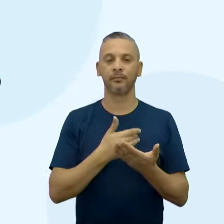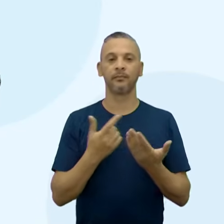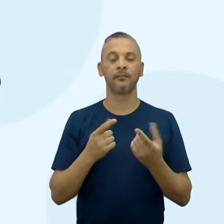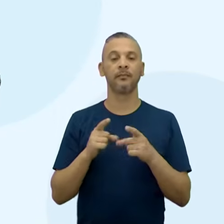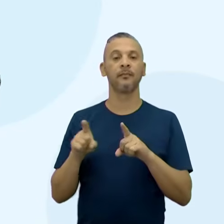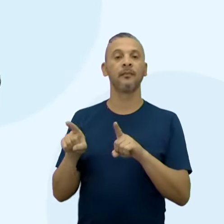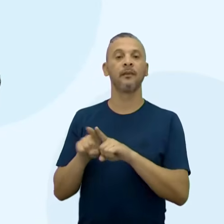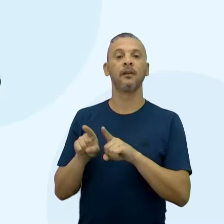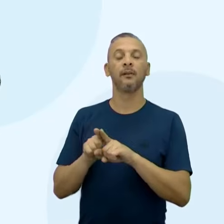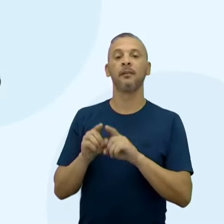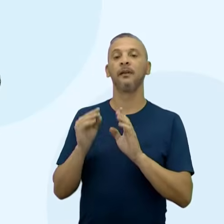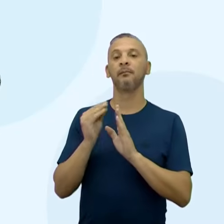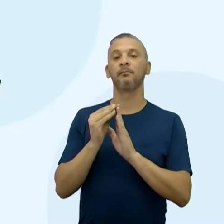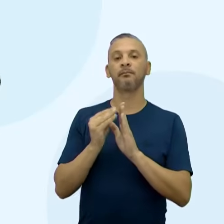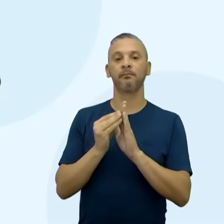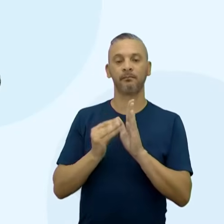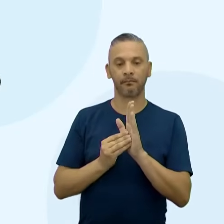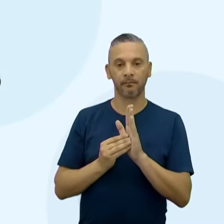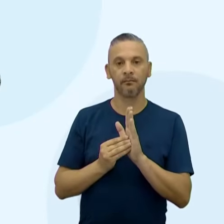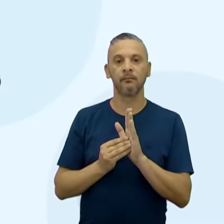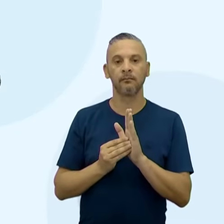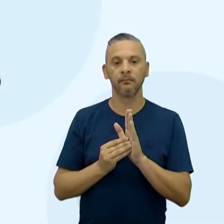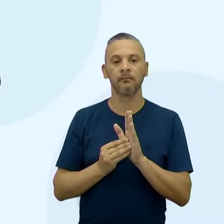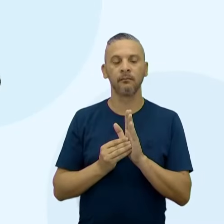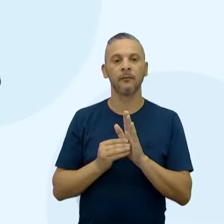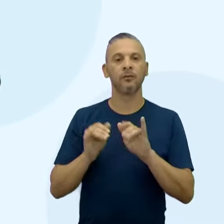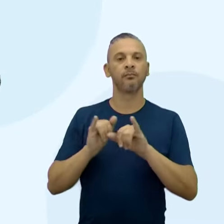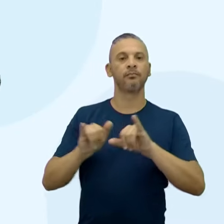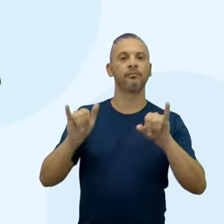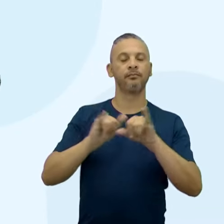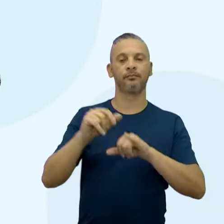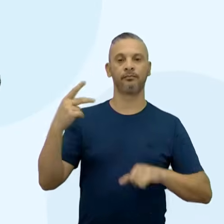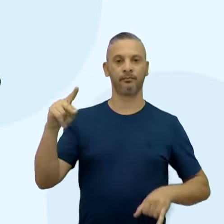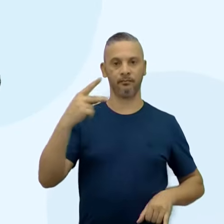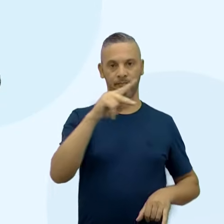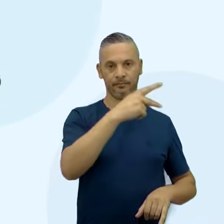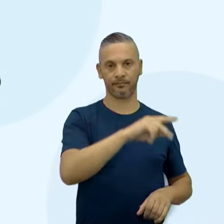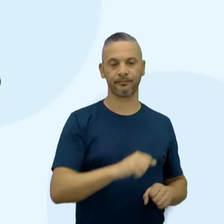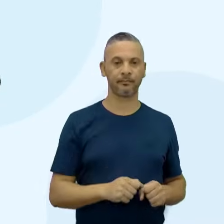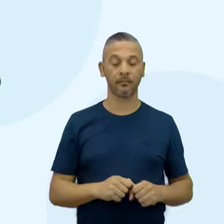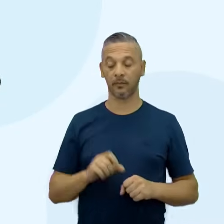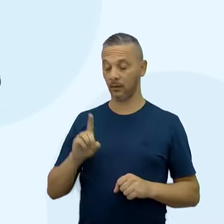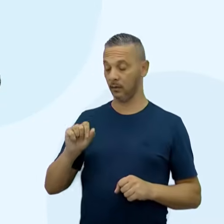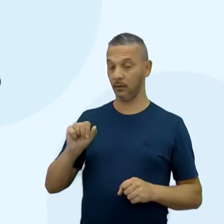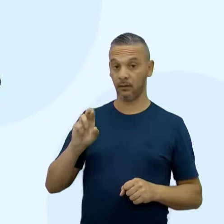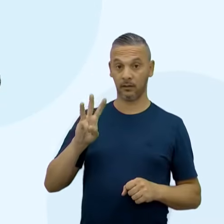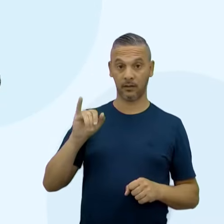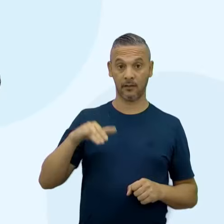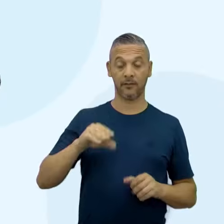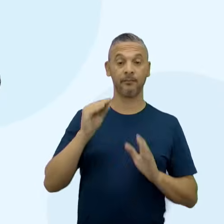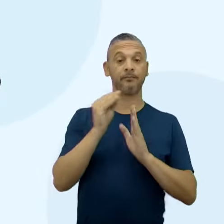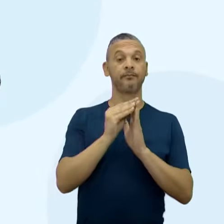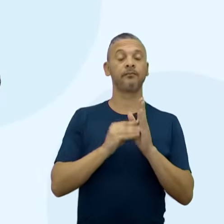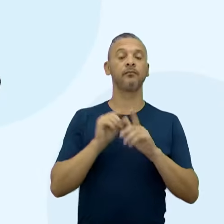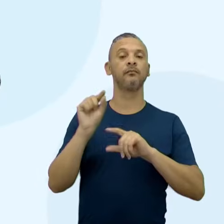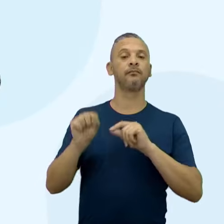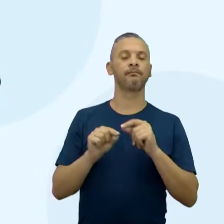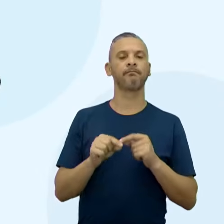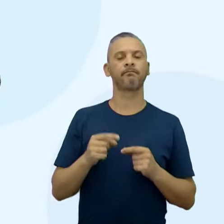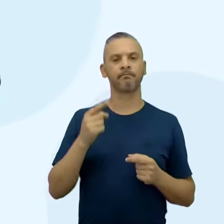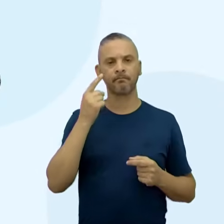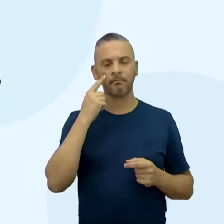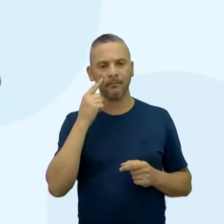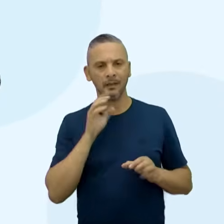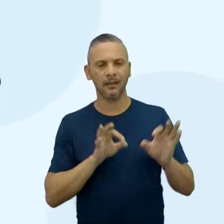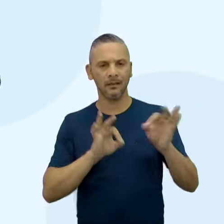que ele colocou aí, olha, na sua publicação posterior. Darwin colocou o seguinte, olha só, considerando a